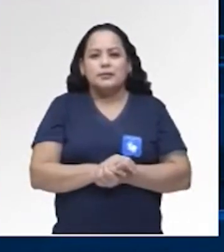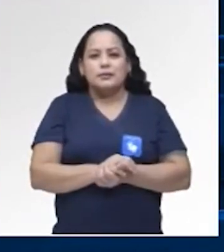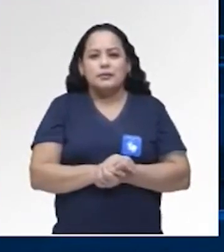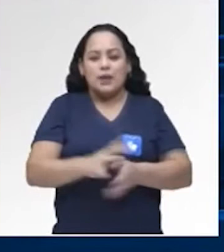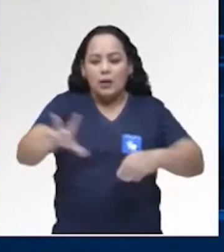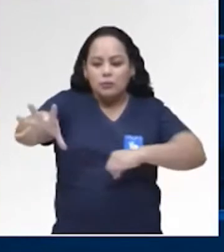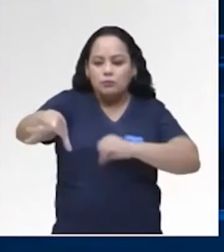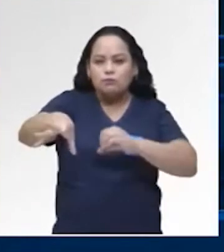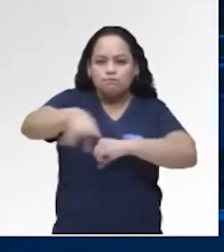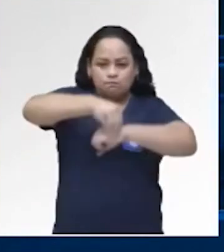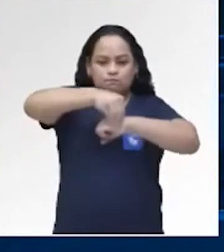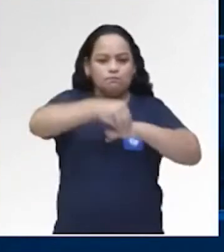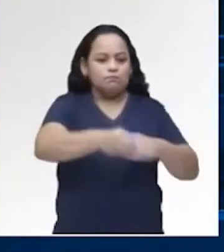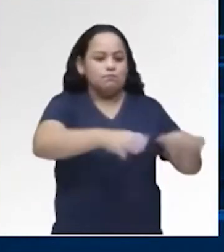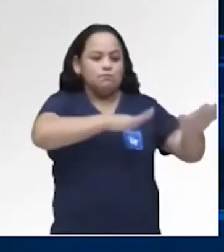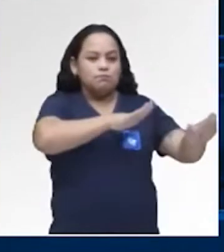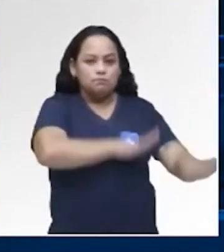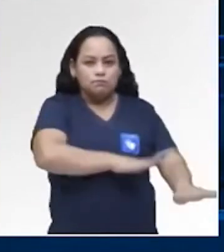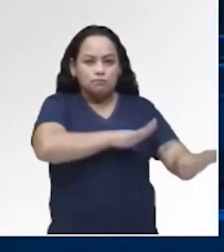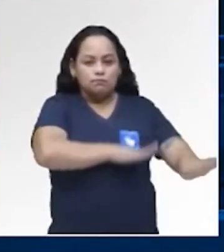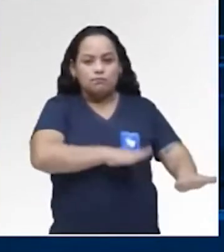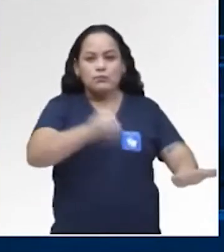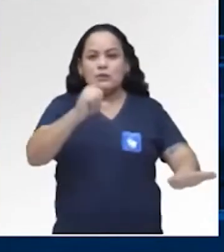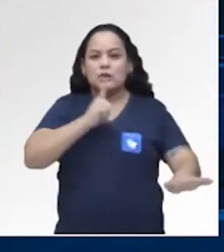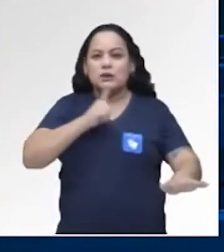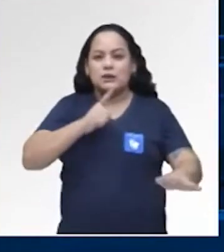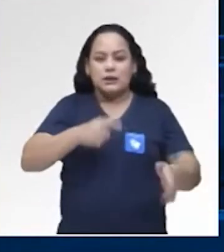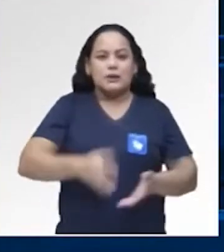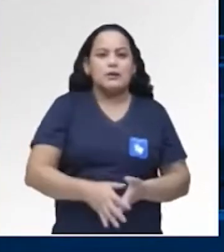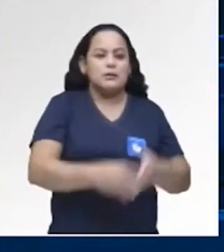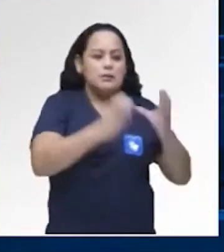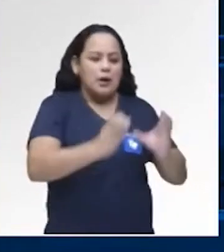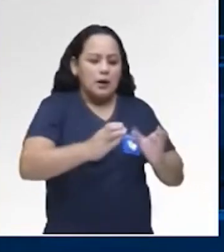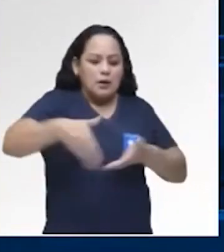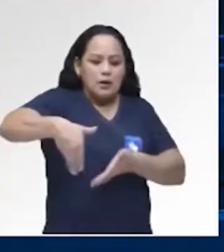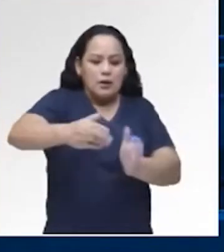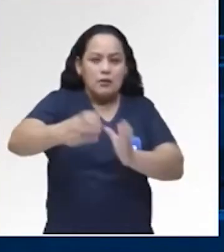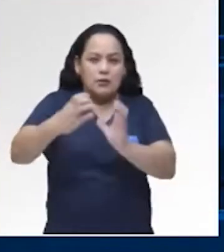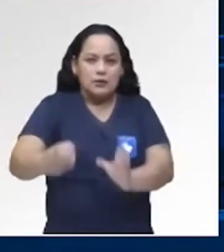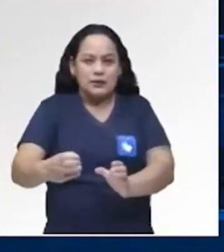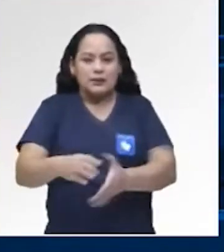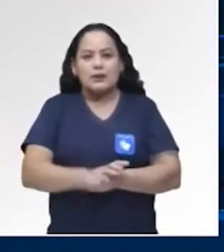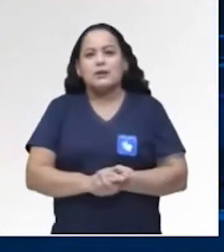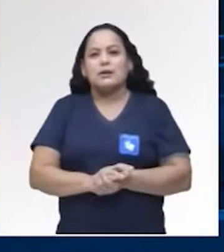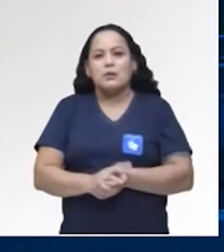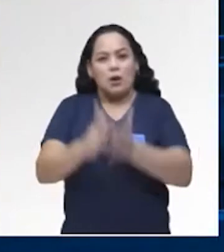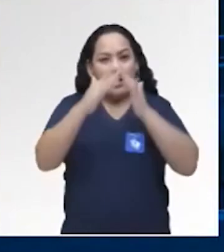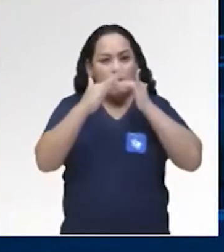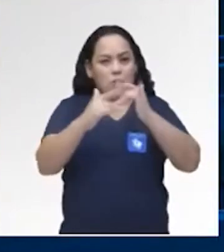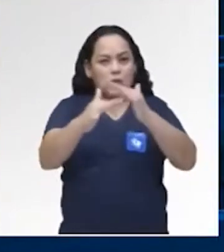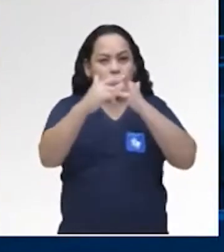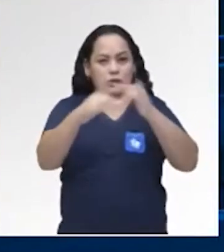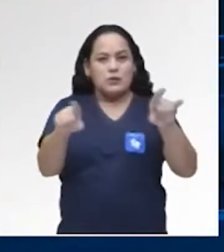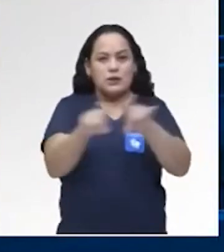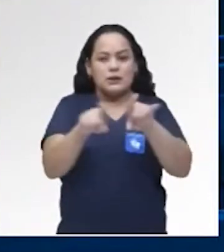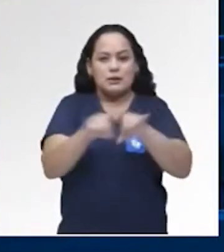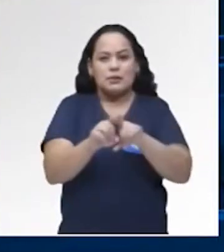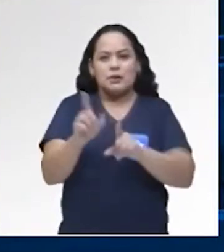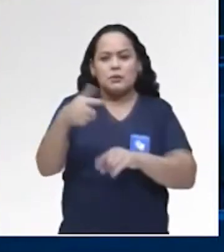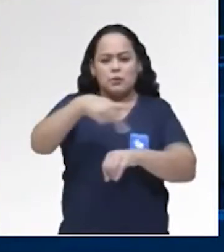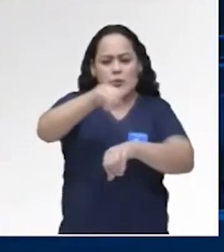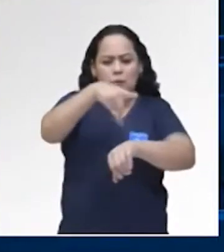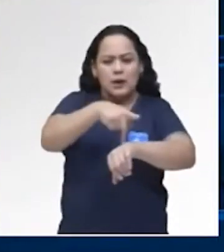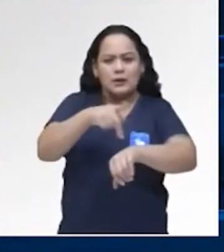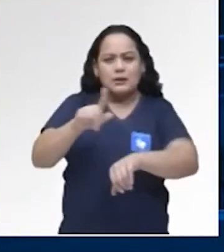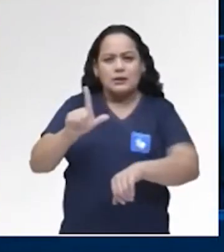né, do Reino Unido e que ele tem fronteira. Ele faz fronteira, então, com a Escócia no norte e com o país de Gales no